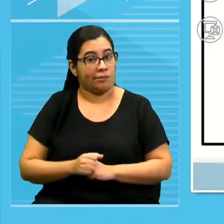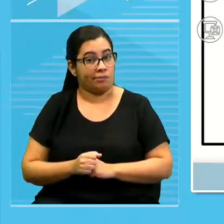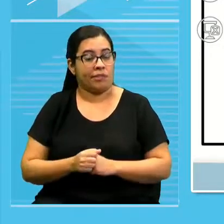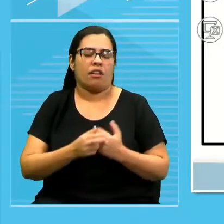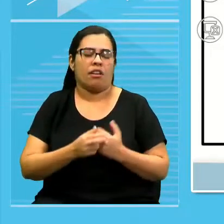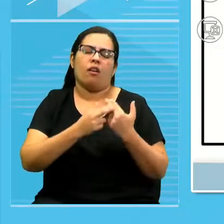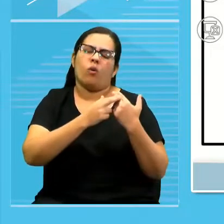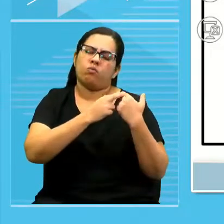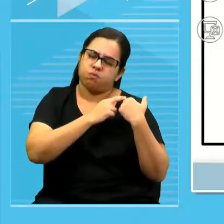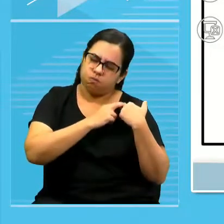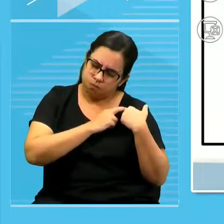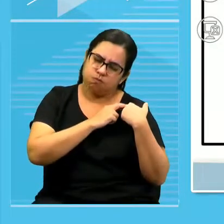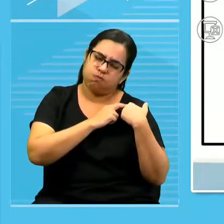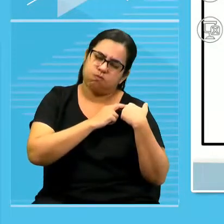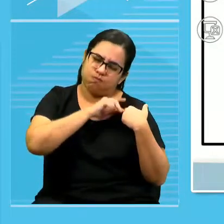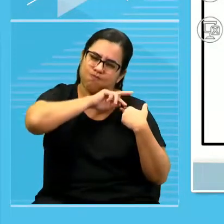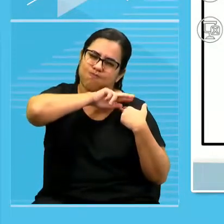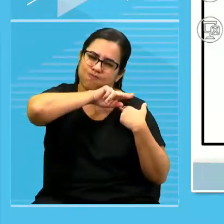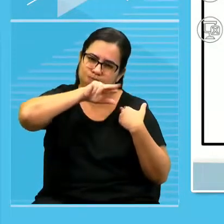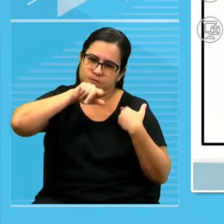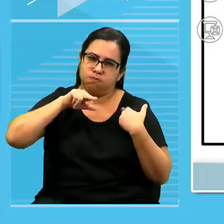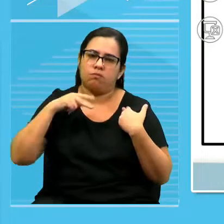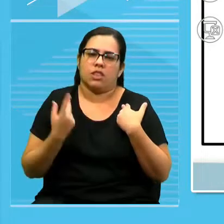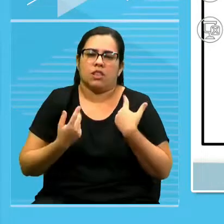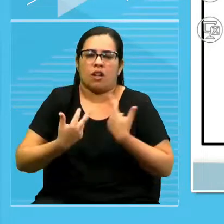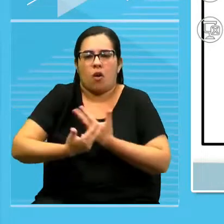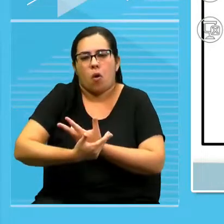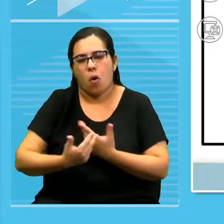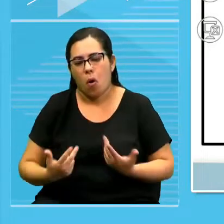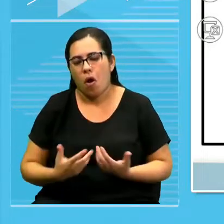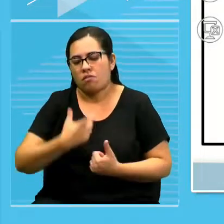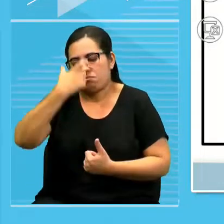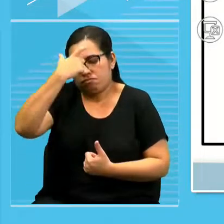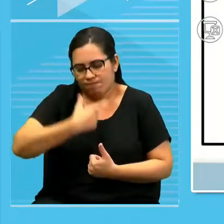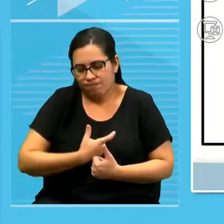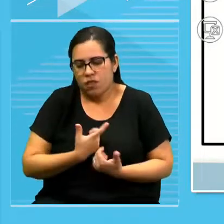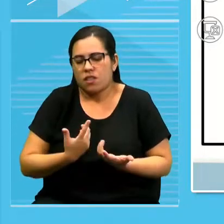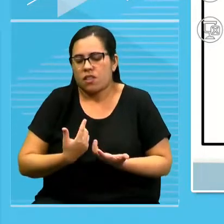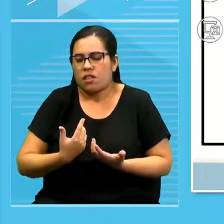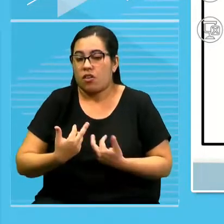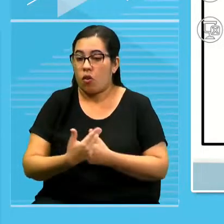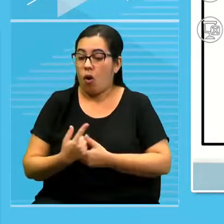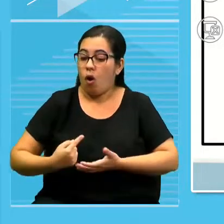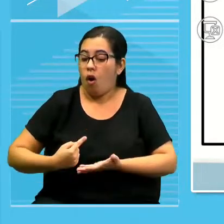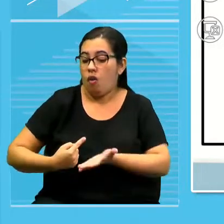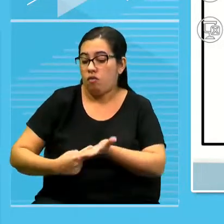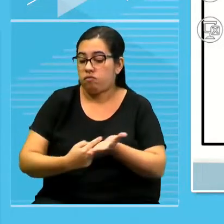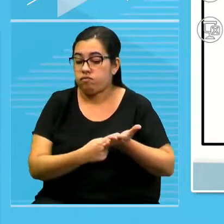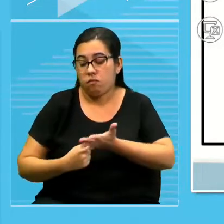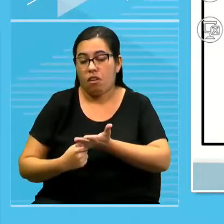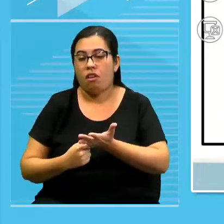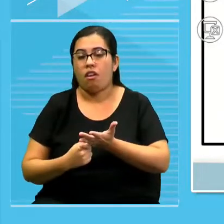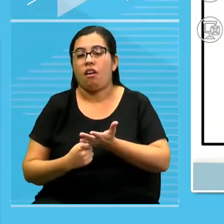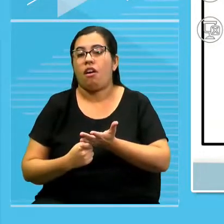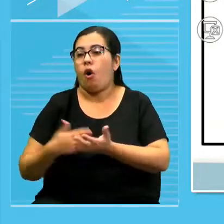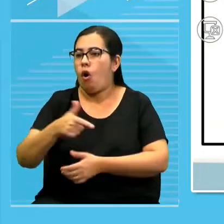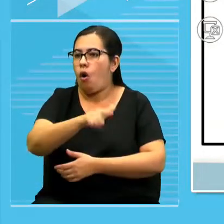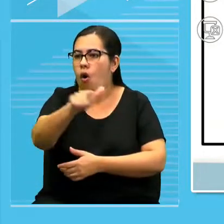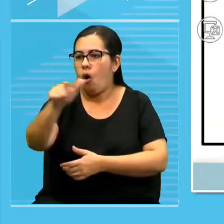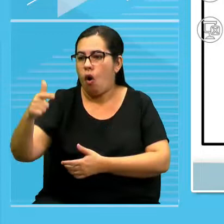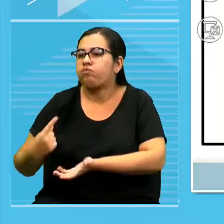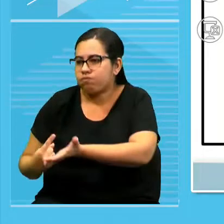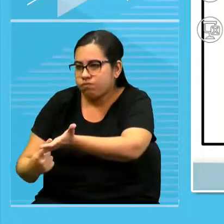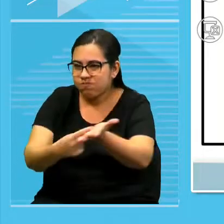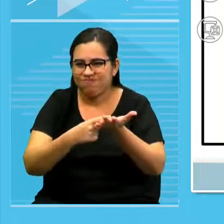você vai firmando compromissos com você e com as outras pessoas que estão ao teu redor aqui mesmo